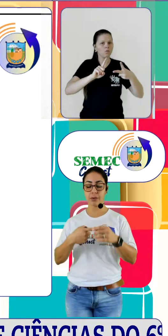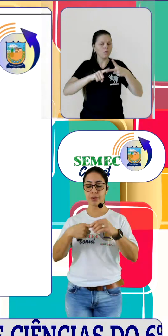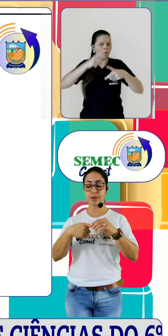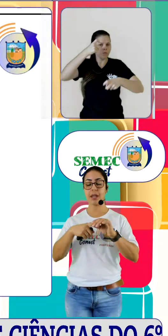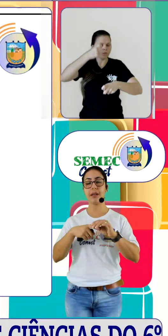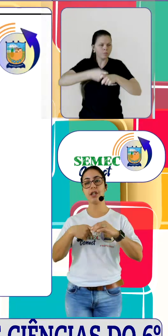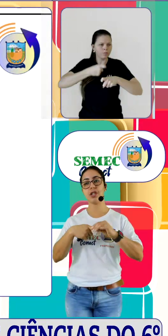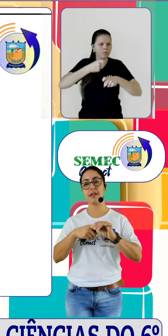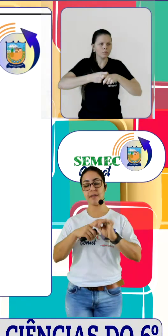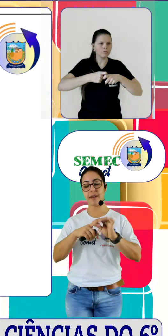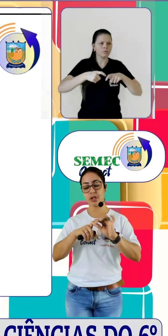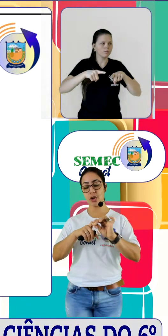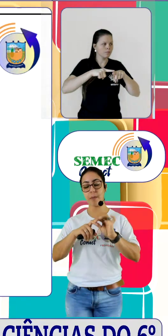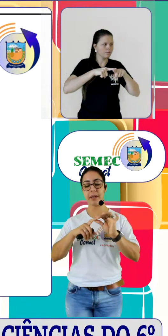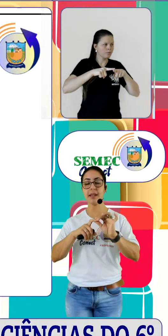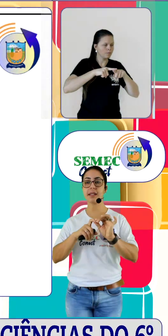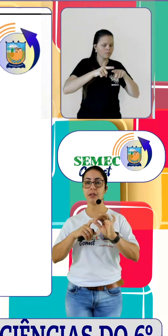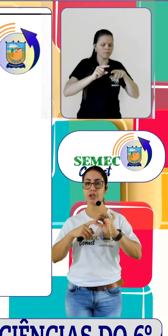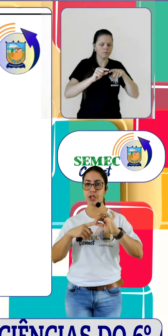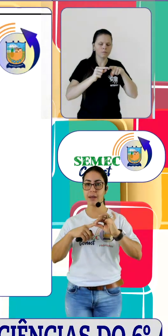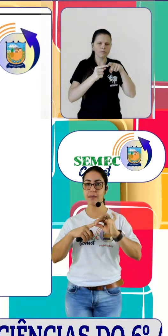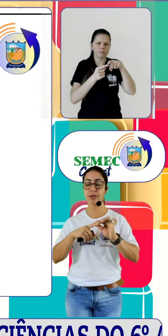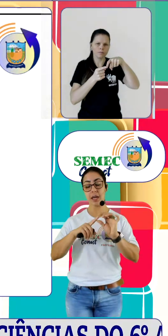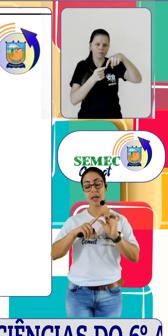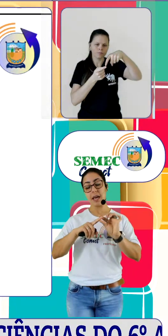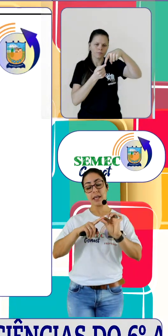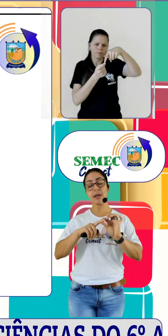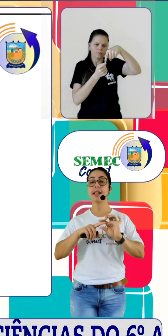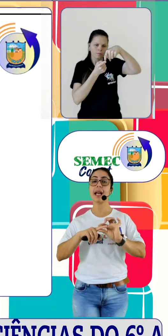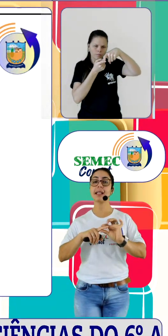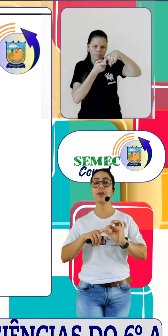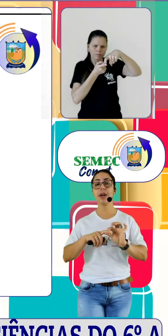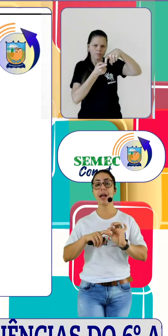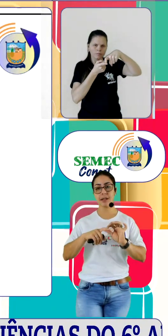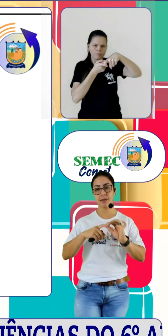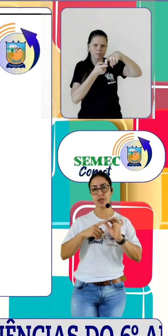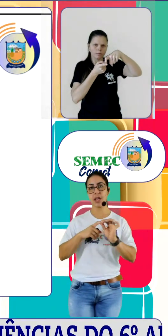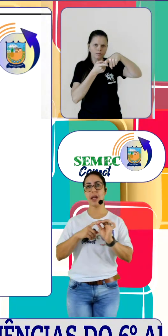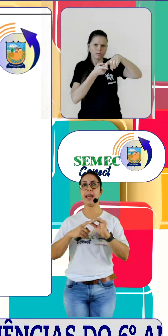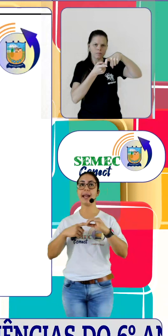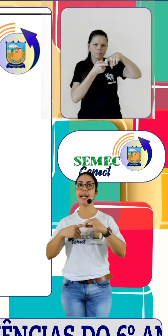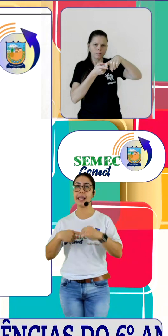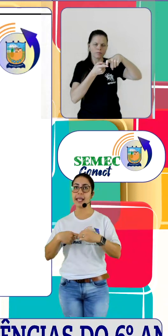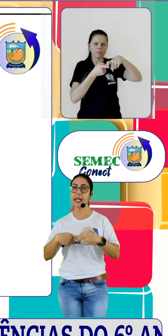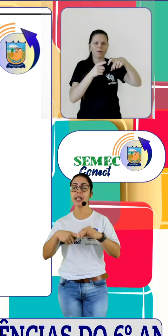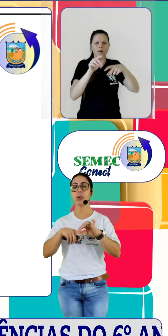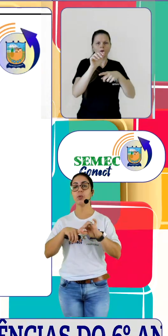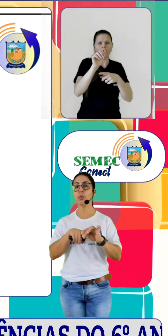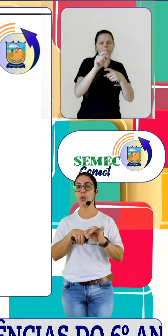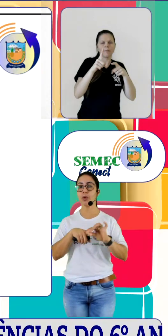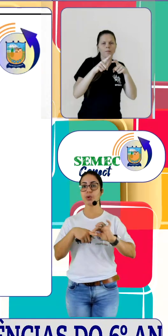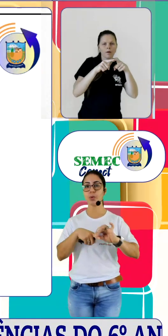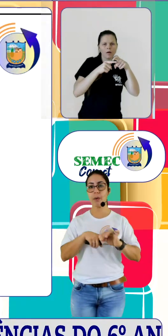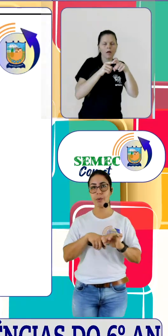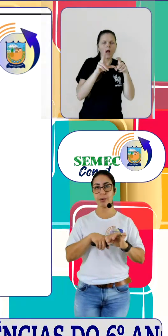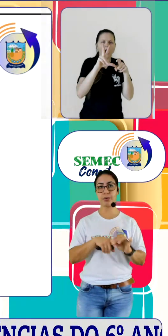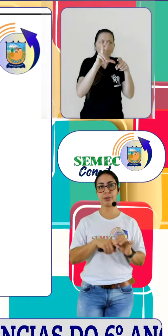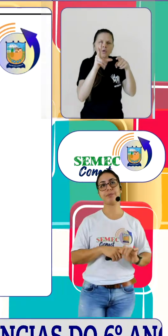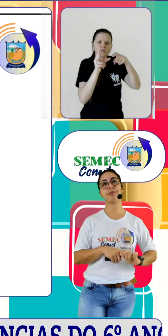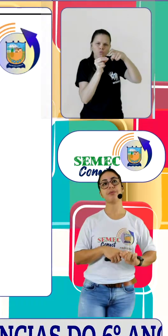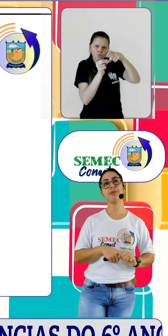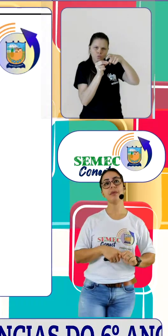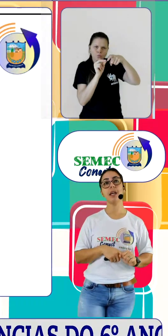né, o nosso dedo e a gente vê essas dobrinhas que nós temos, são as articulações, né? Ela liga um osso ao